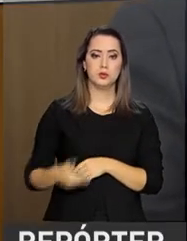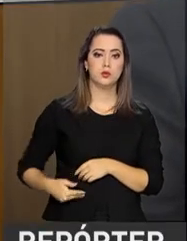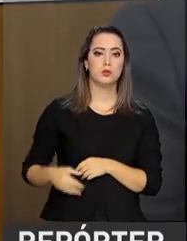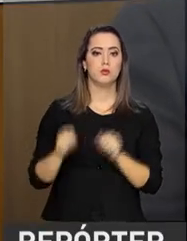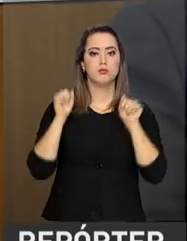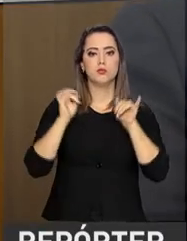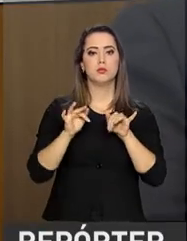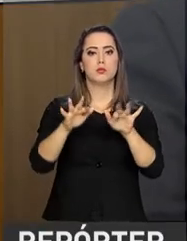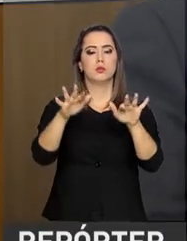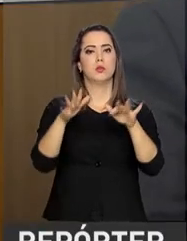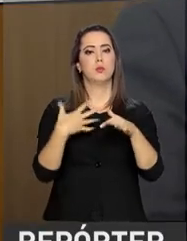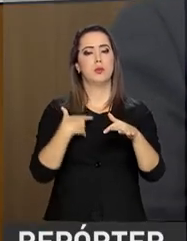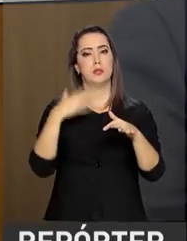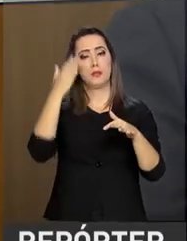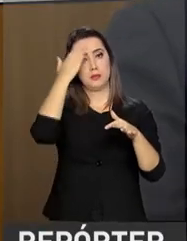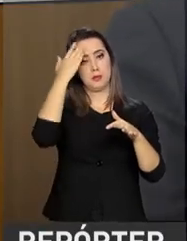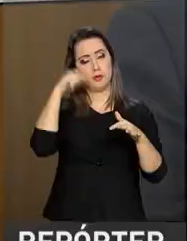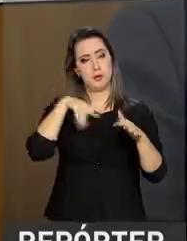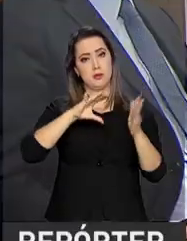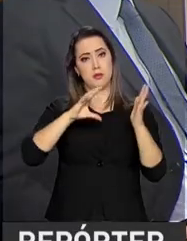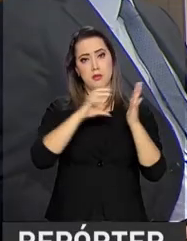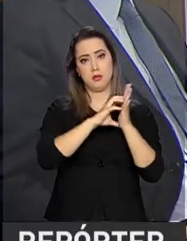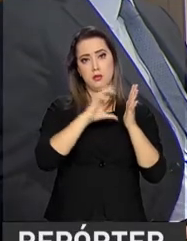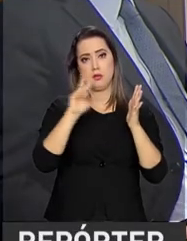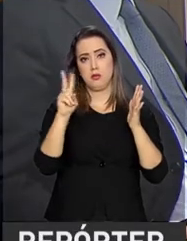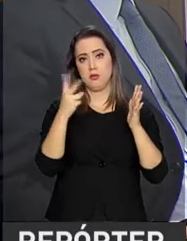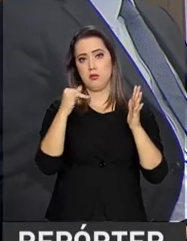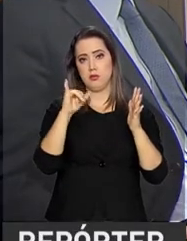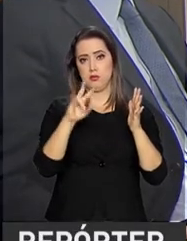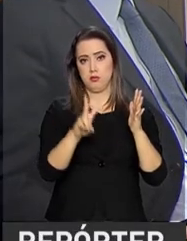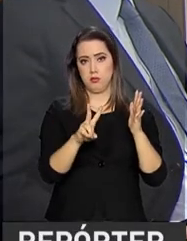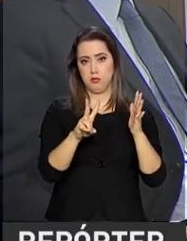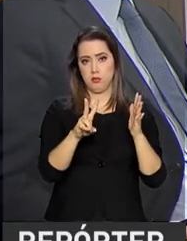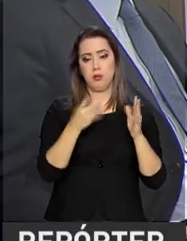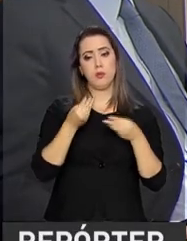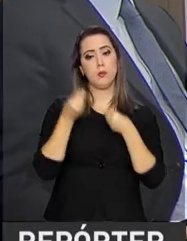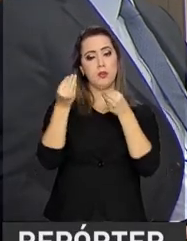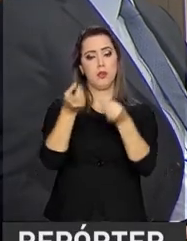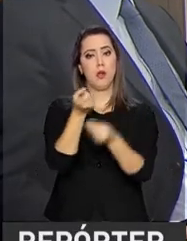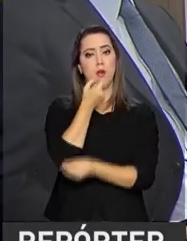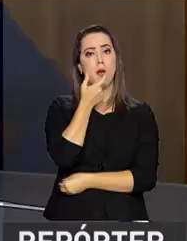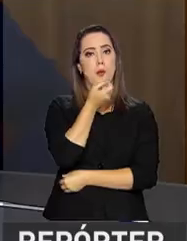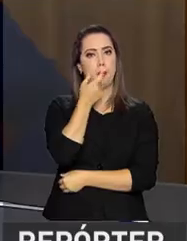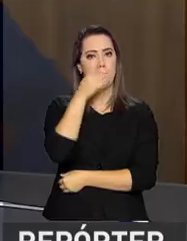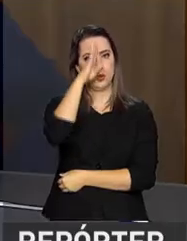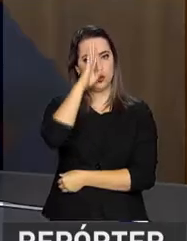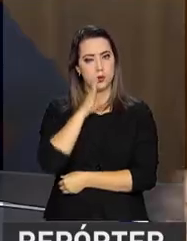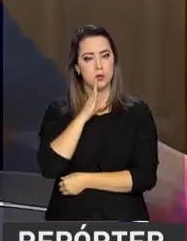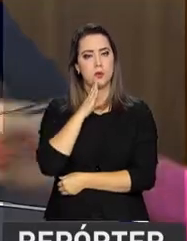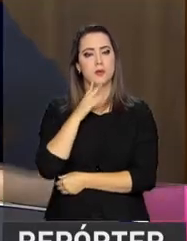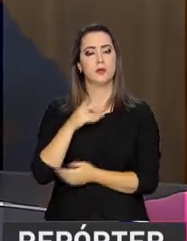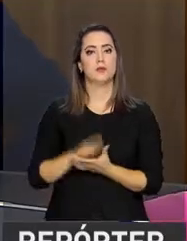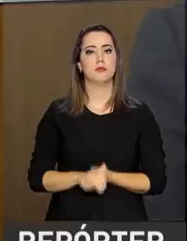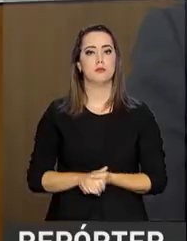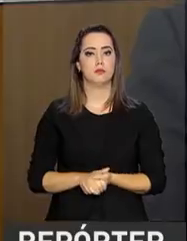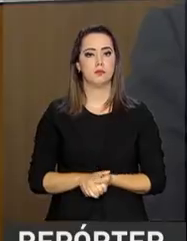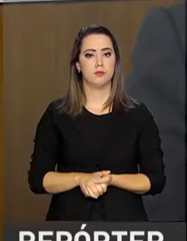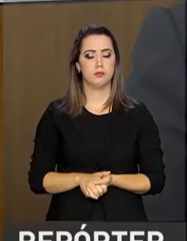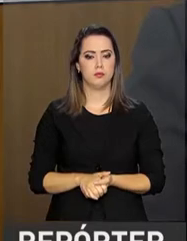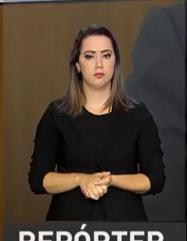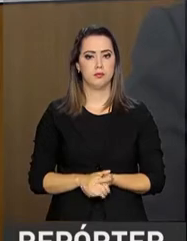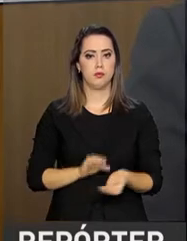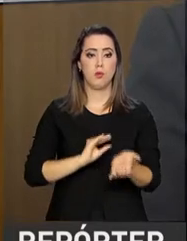expandir o diagnóstico da infecção pelo hiv em garantir o fornecimento gratuito de medicamentos antirretrovirais o